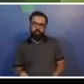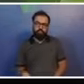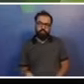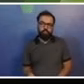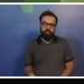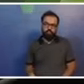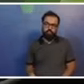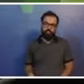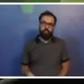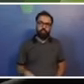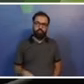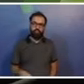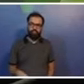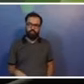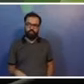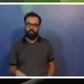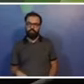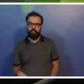distribuir.